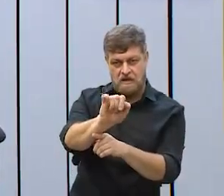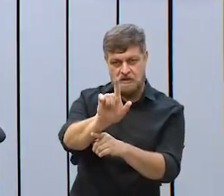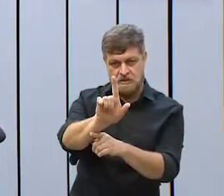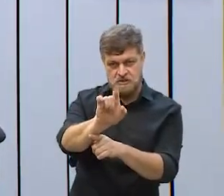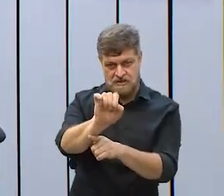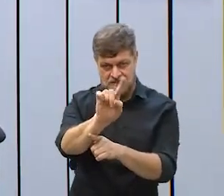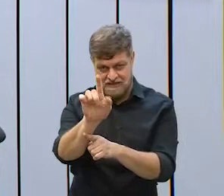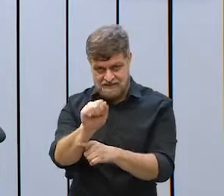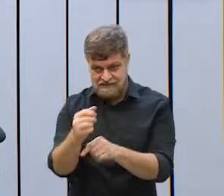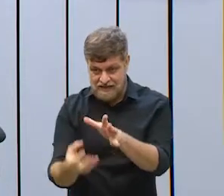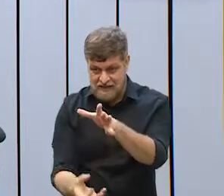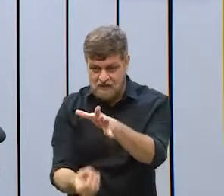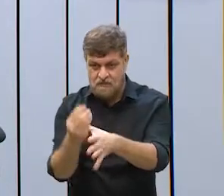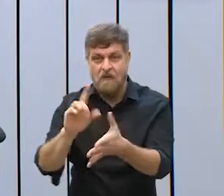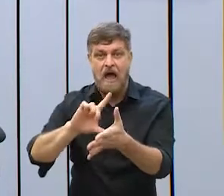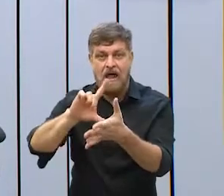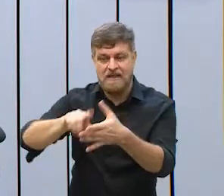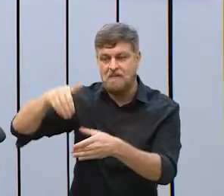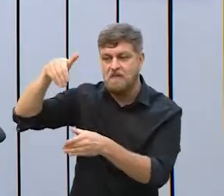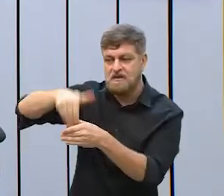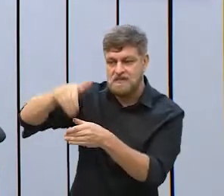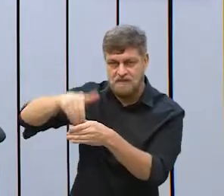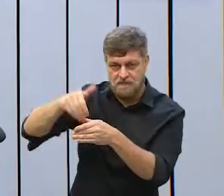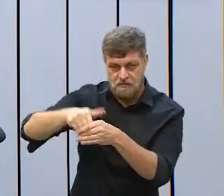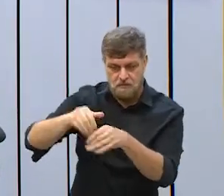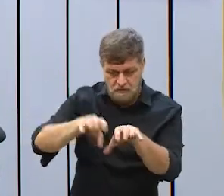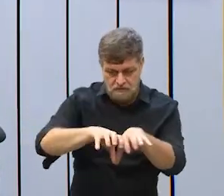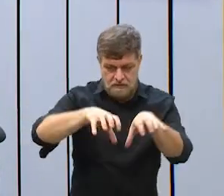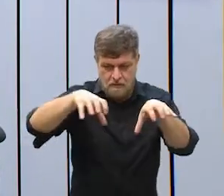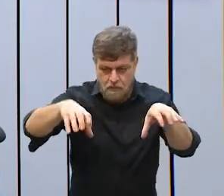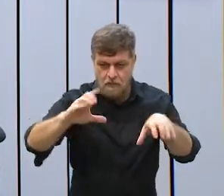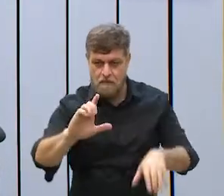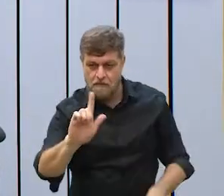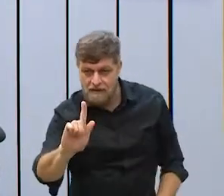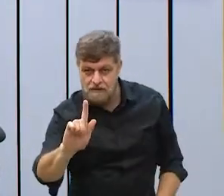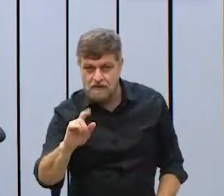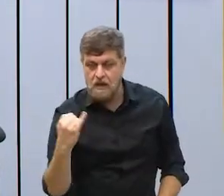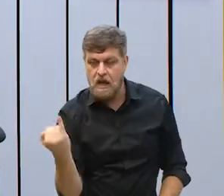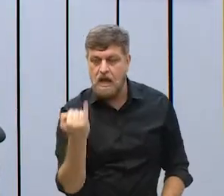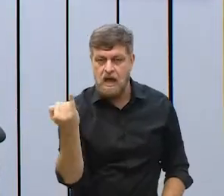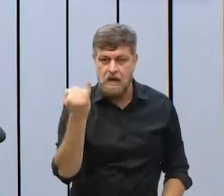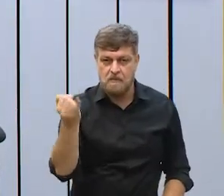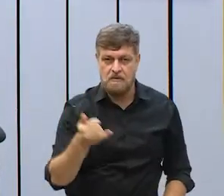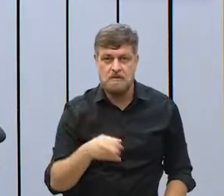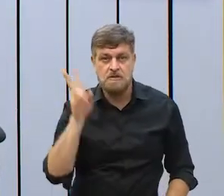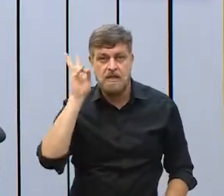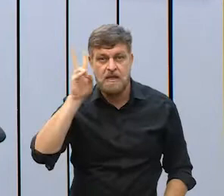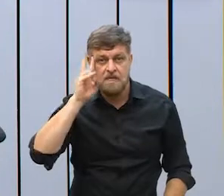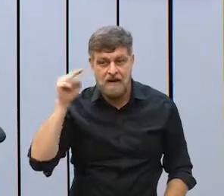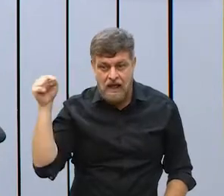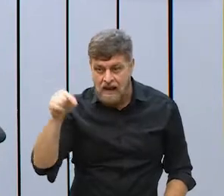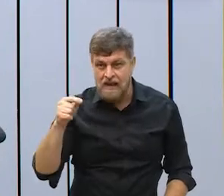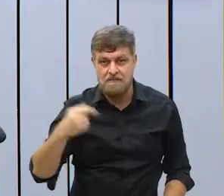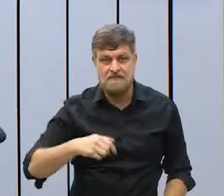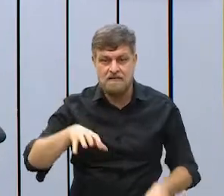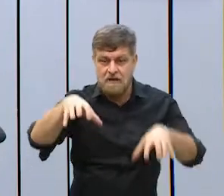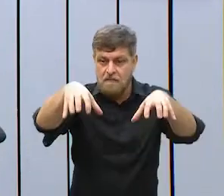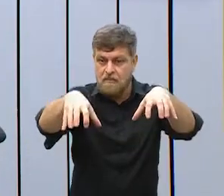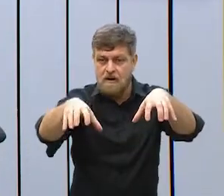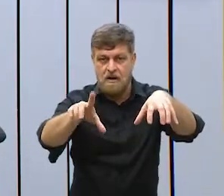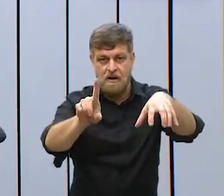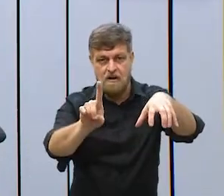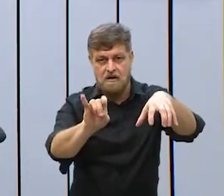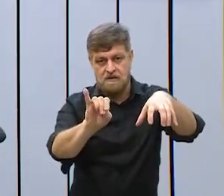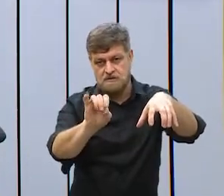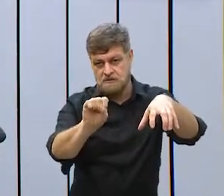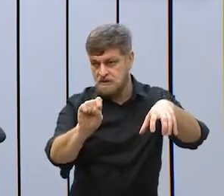veio após a votação do distrito. Mas é importante ressaltar que não necessariamente precisaríamos ser distrito para ter o